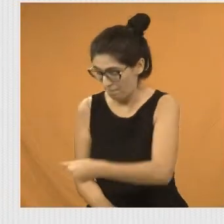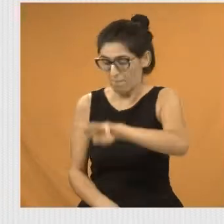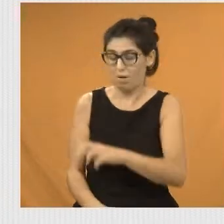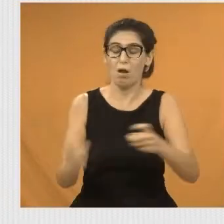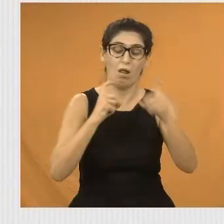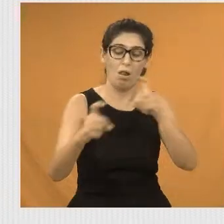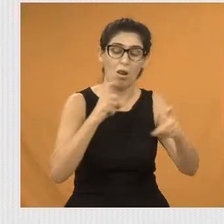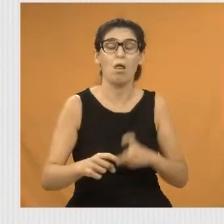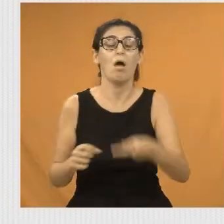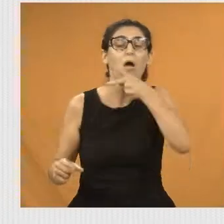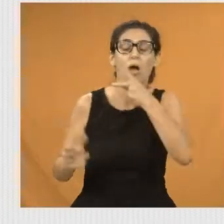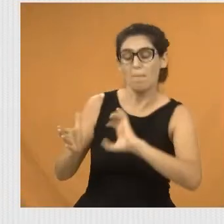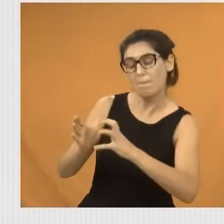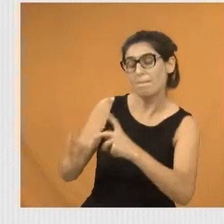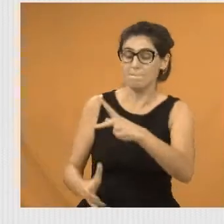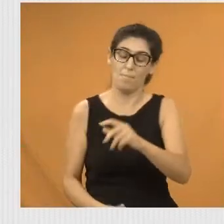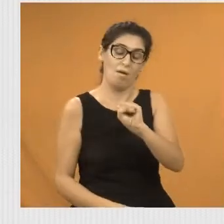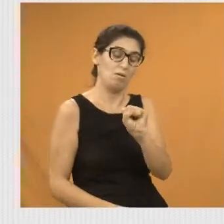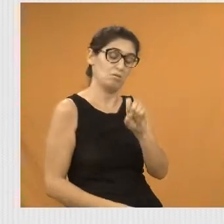diretório lá em São Paulo.